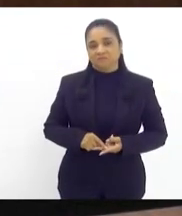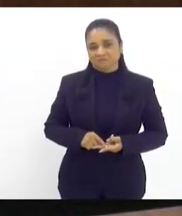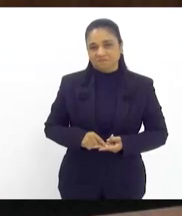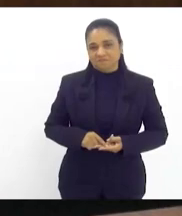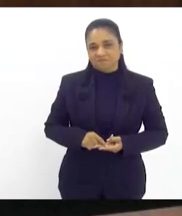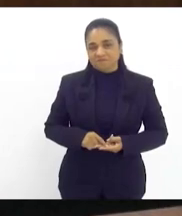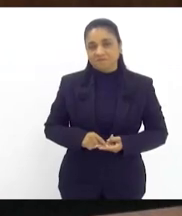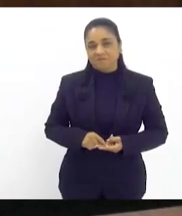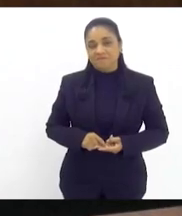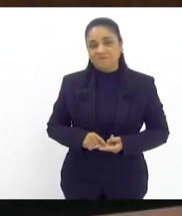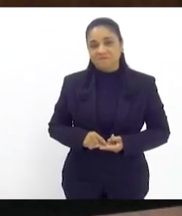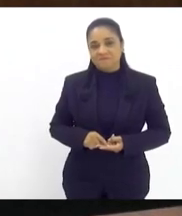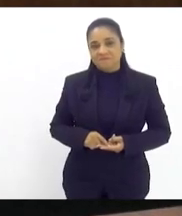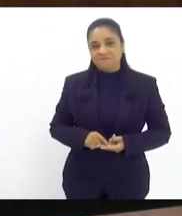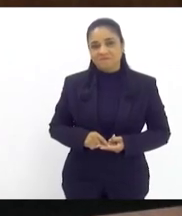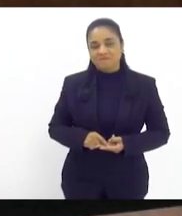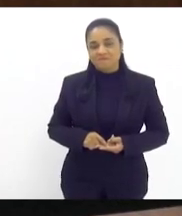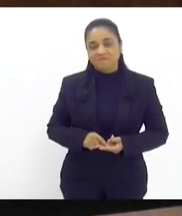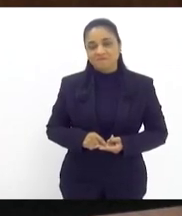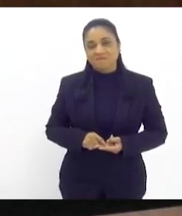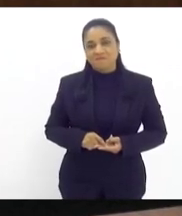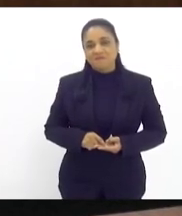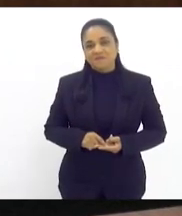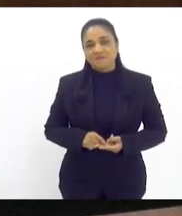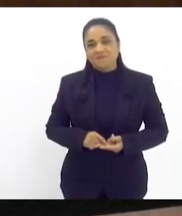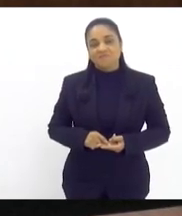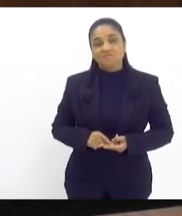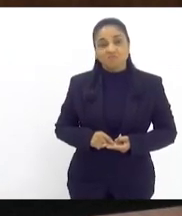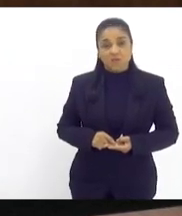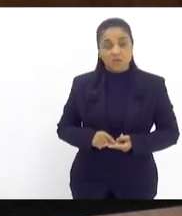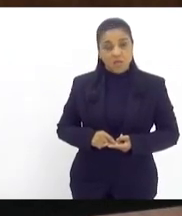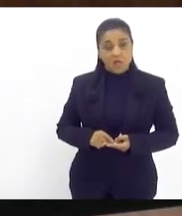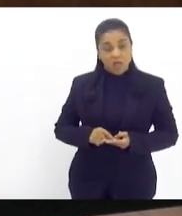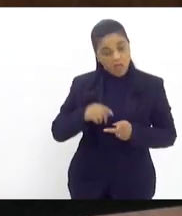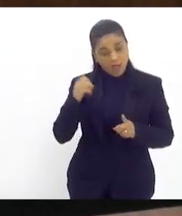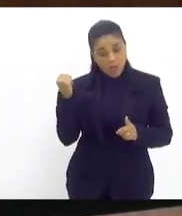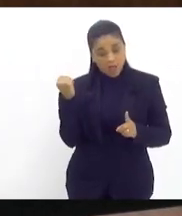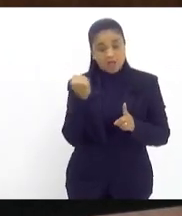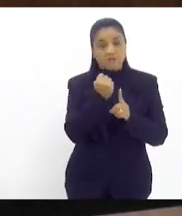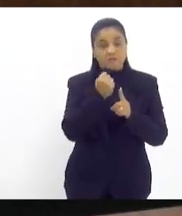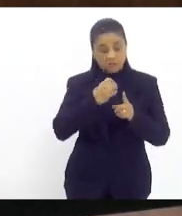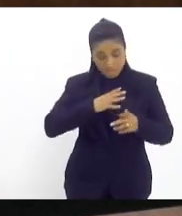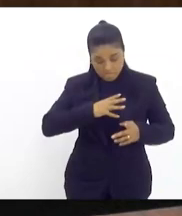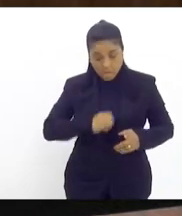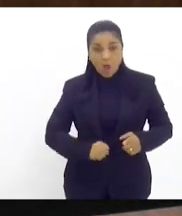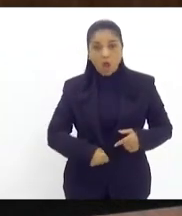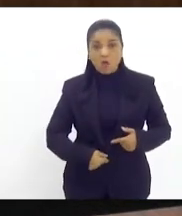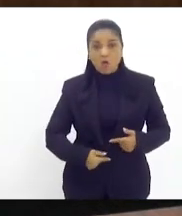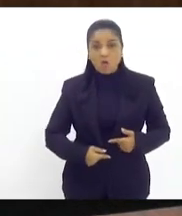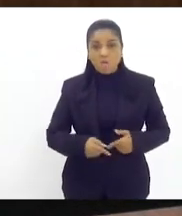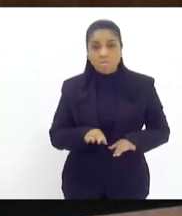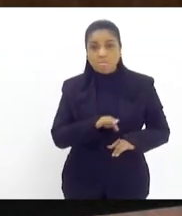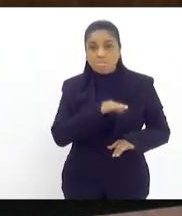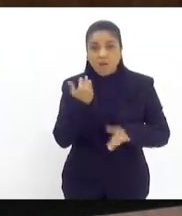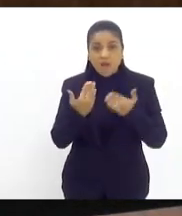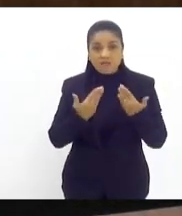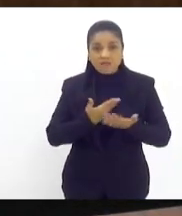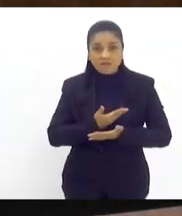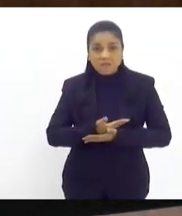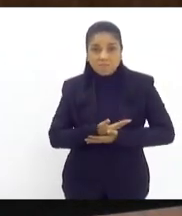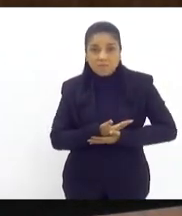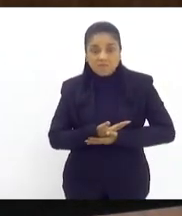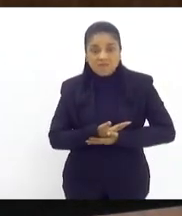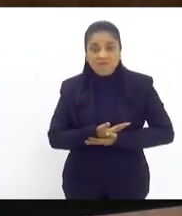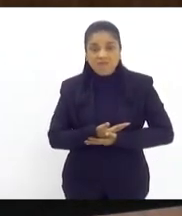então que é o assassinato de um ser inocente no ventre matéria quem defende isso defende